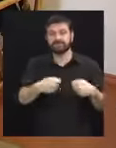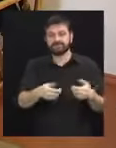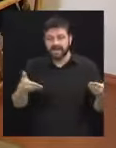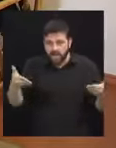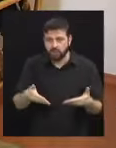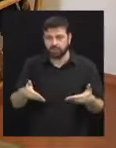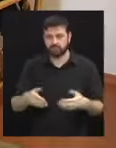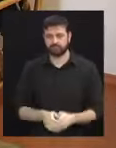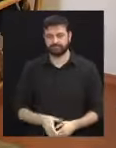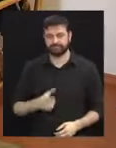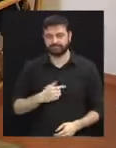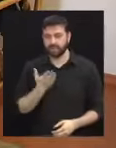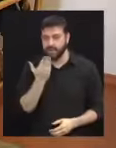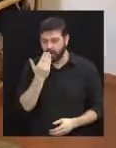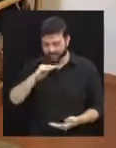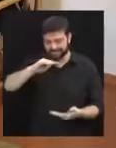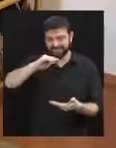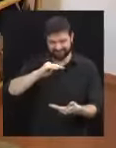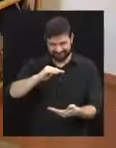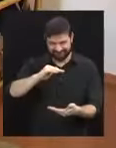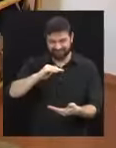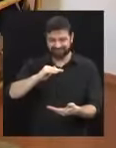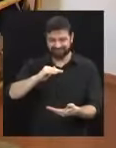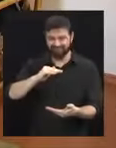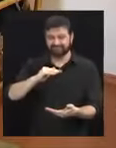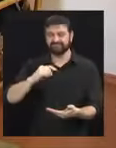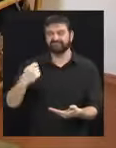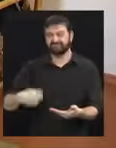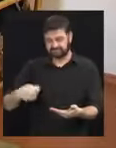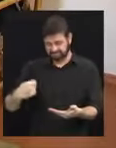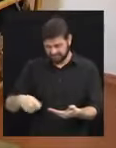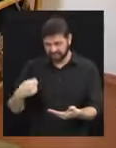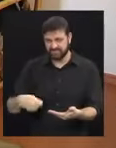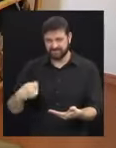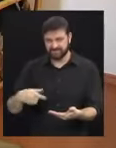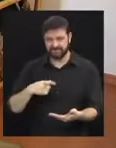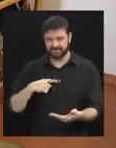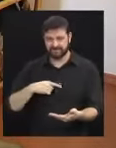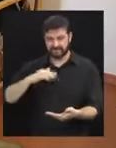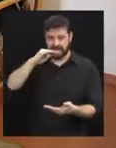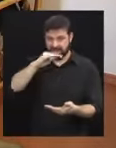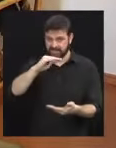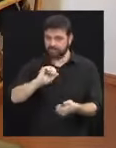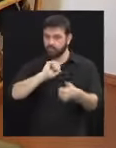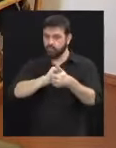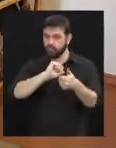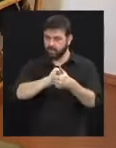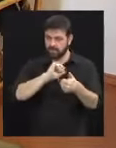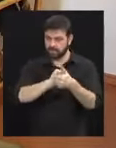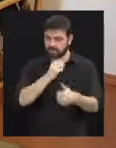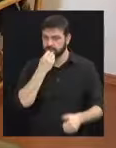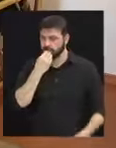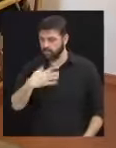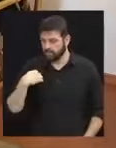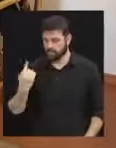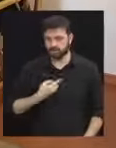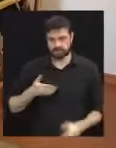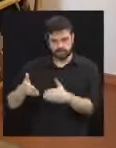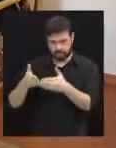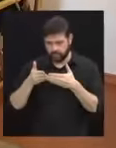de ajuda com ração, muita ração. Premium, né? A gente não faz, nós não